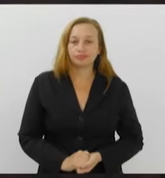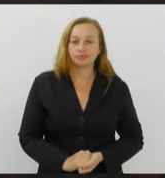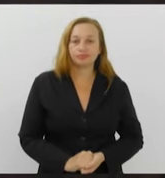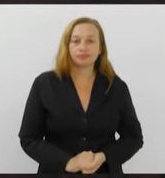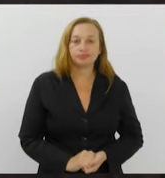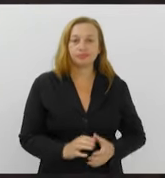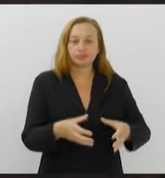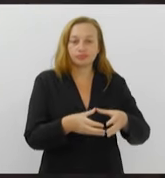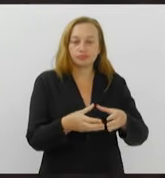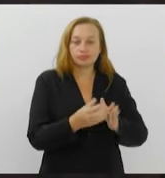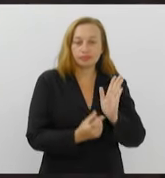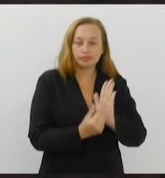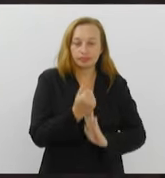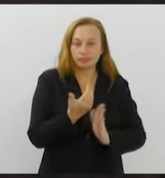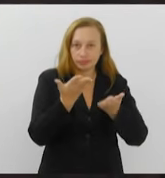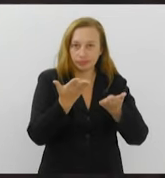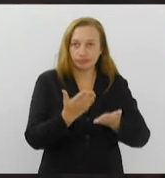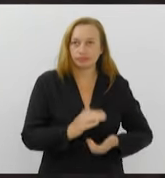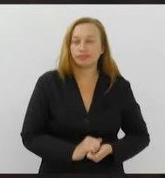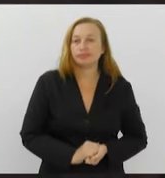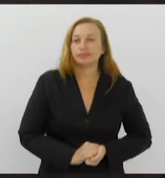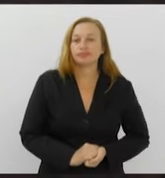Comissão de Orçamento, por favor, Vinícius.